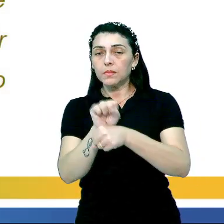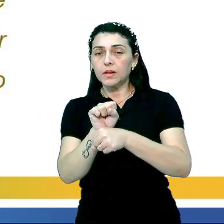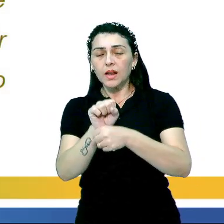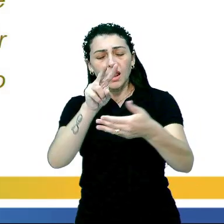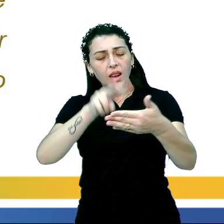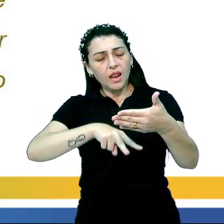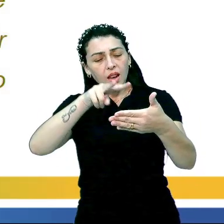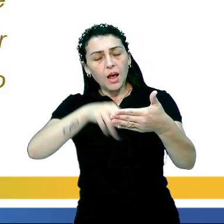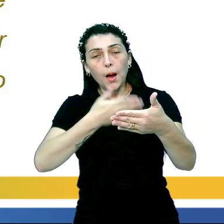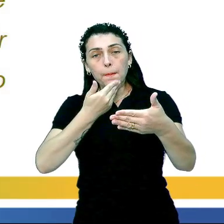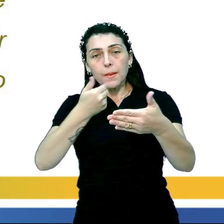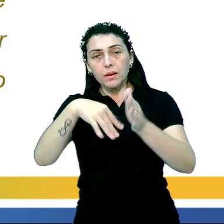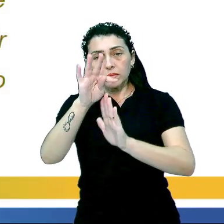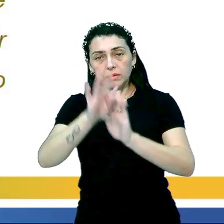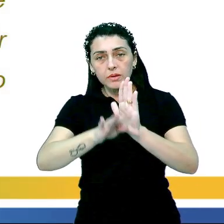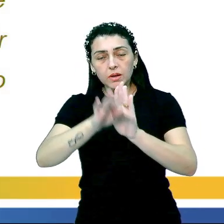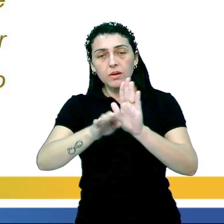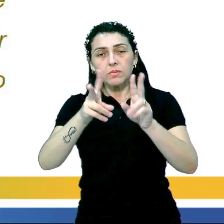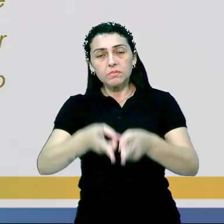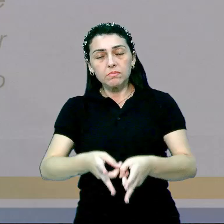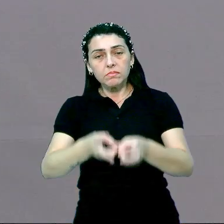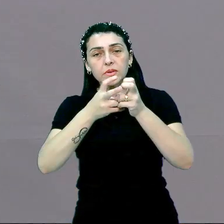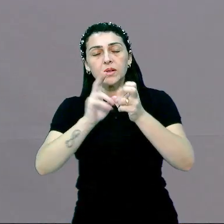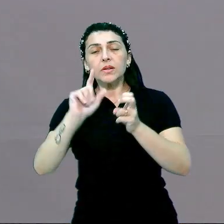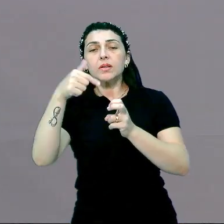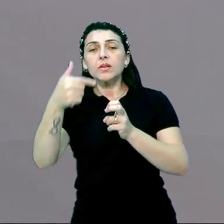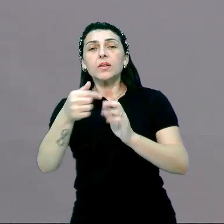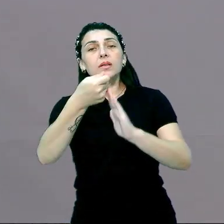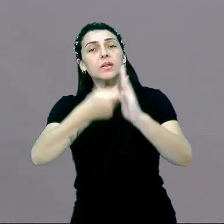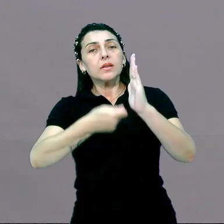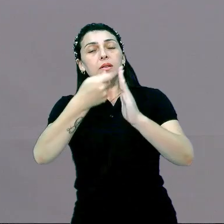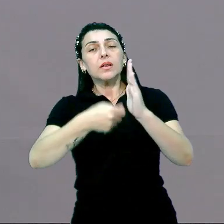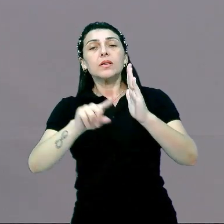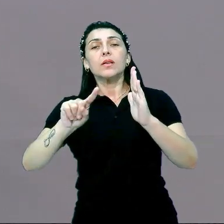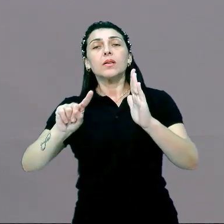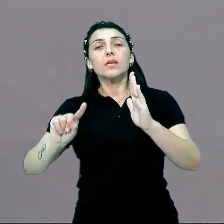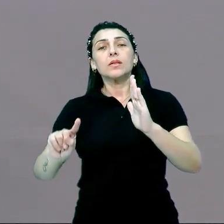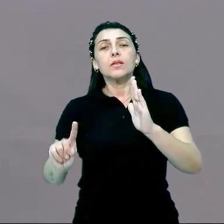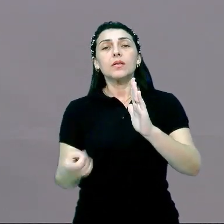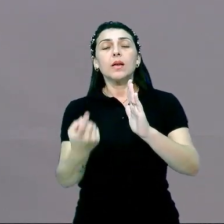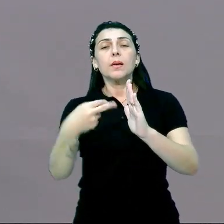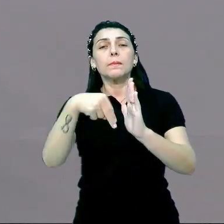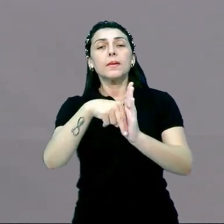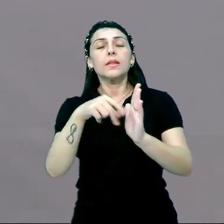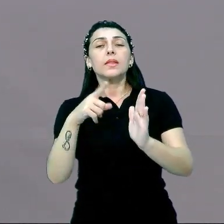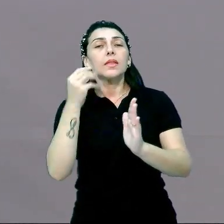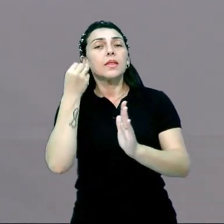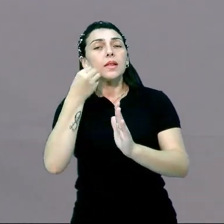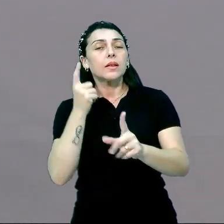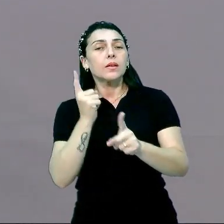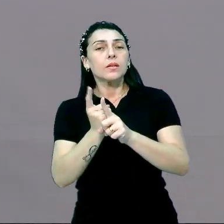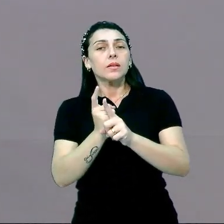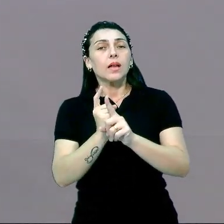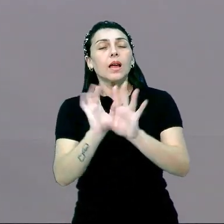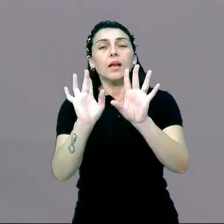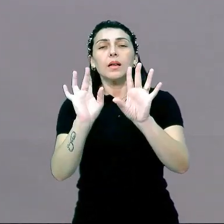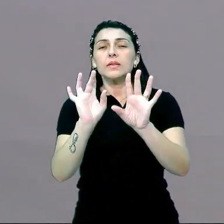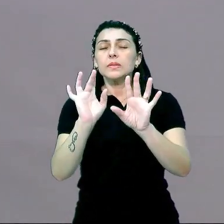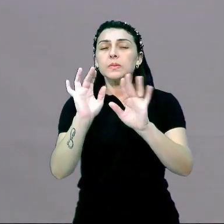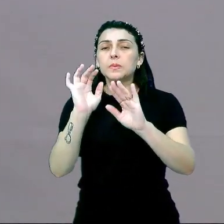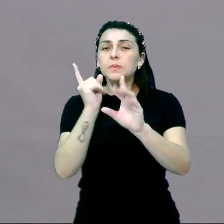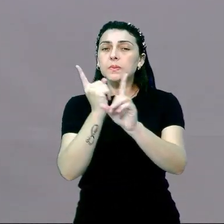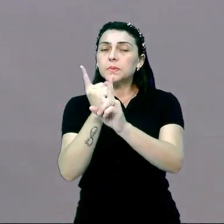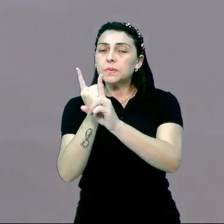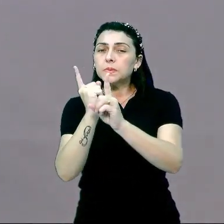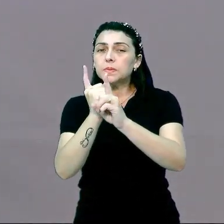uma lidinha melhor no texto. Observem que em outras redações nota 1000, tentem encontrar todos esses